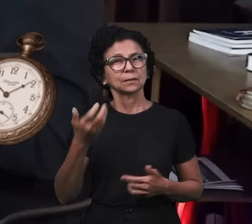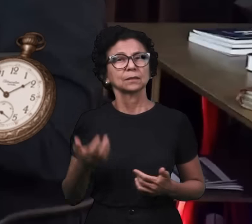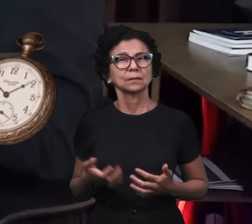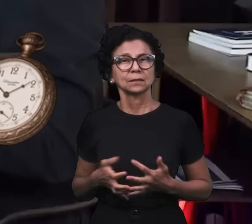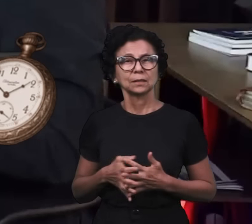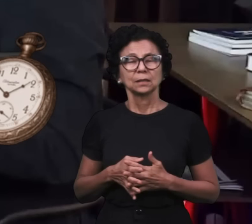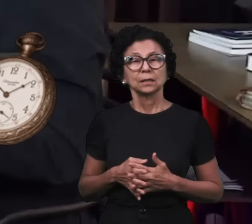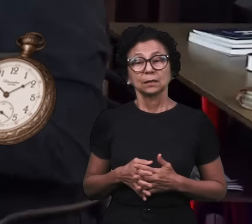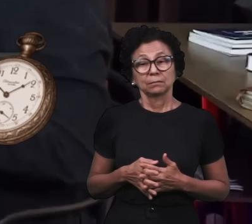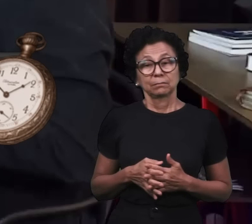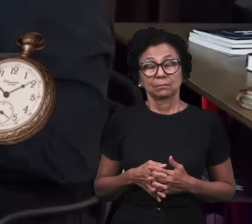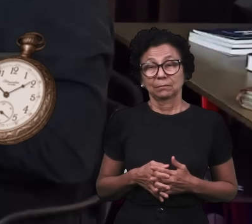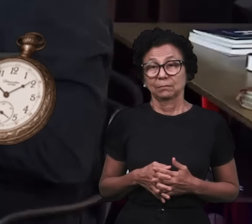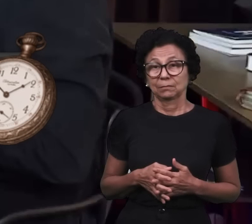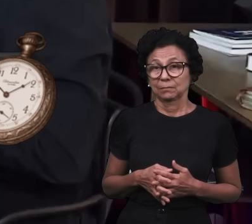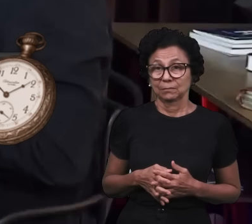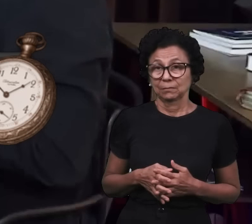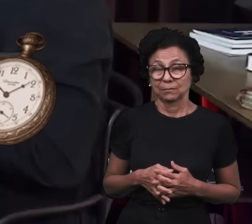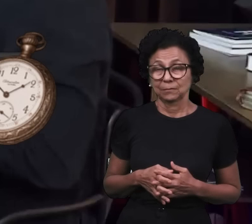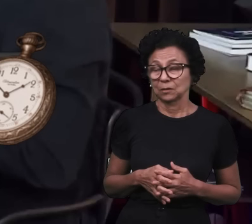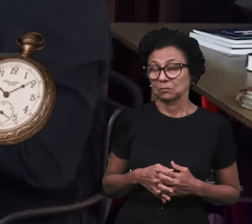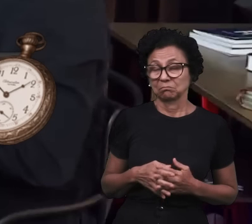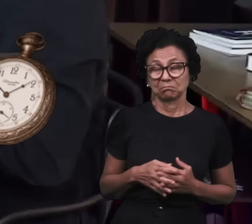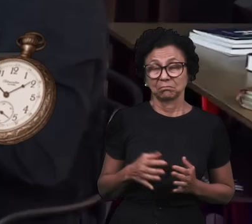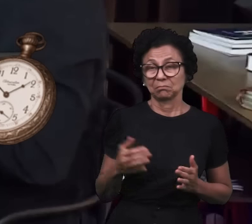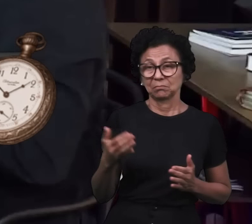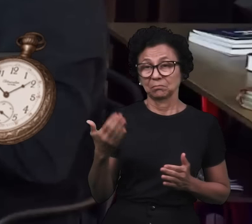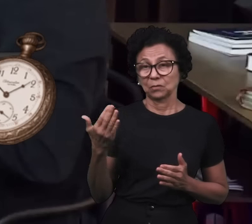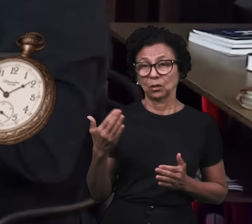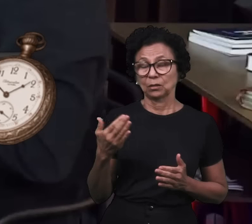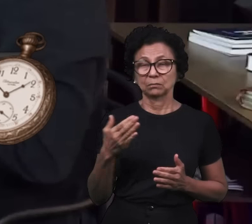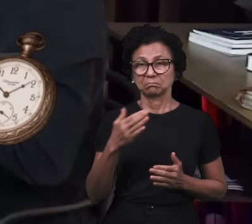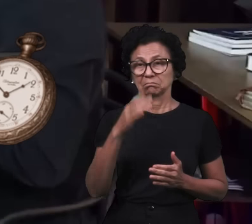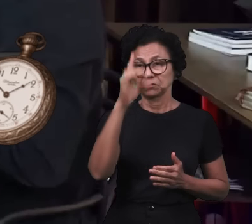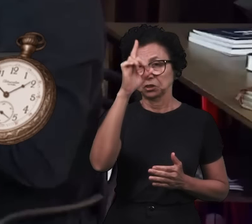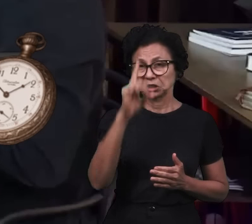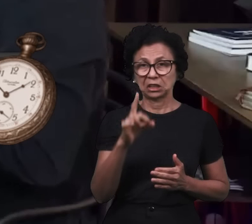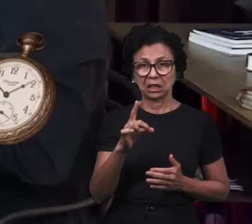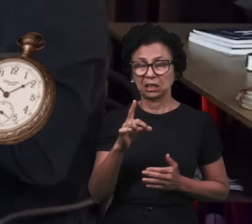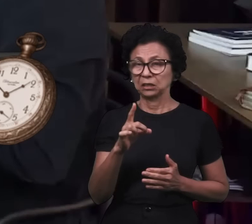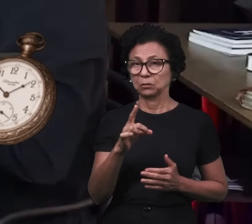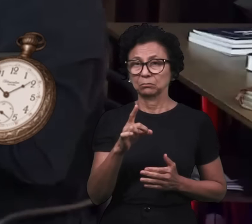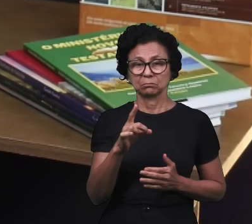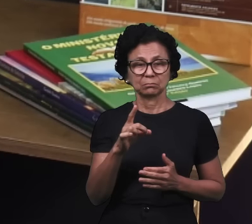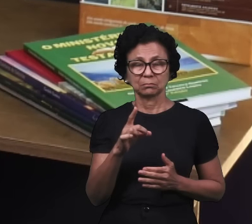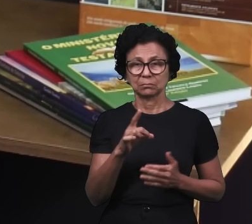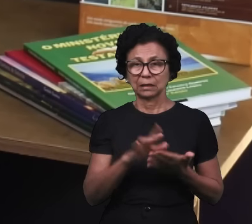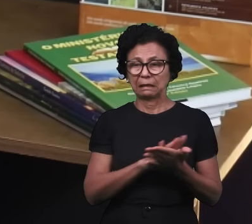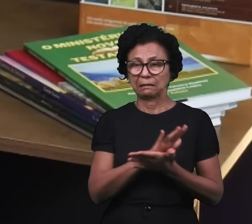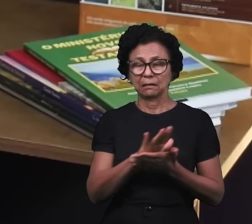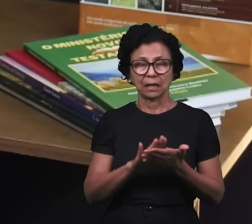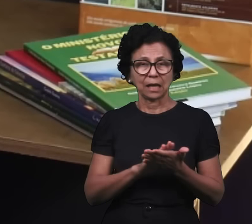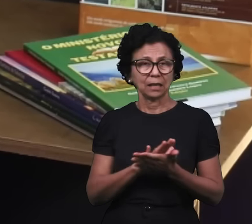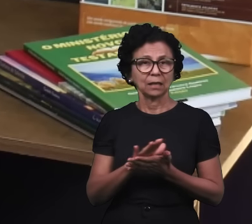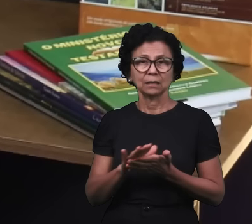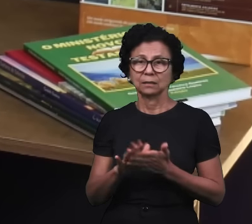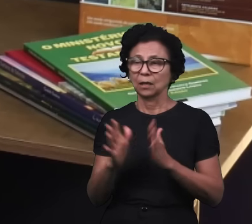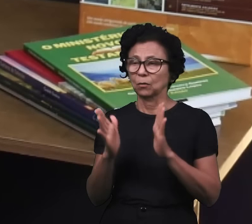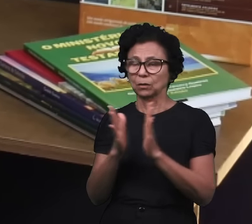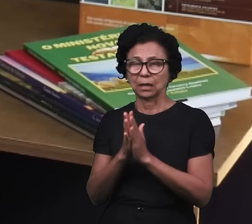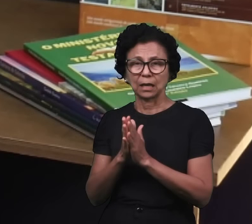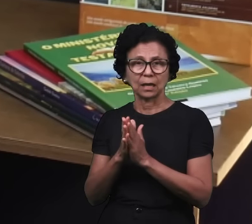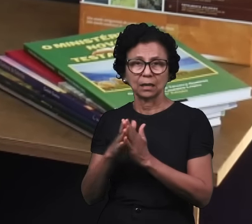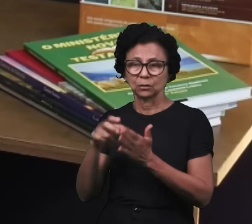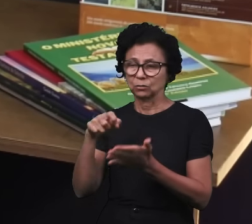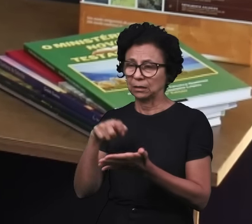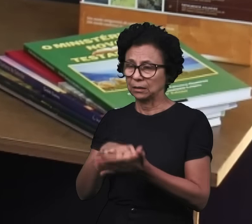temos direito a nada, não tínhamos direito a uma eternidade, não tínhamos direito a cantar um louvor, a dobrar os nossos joelhos e orarmos, não